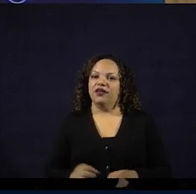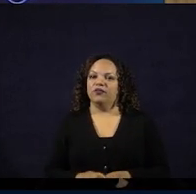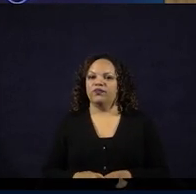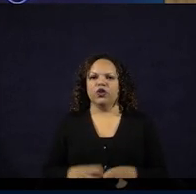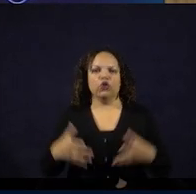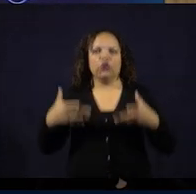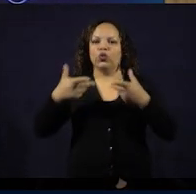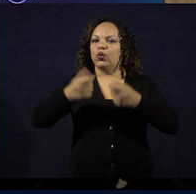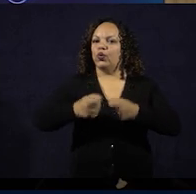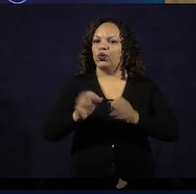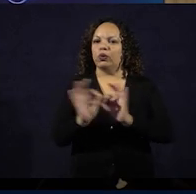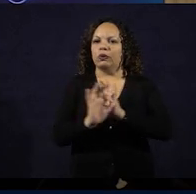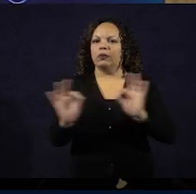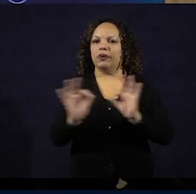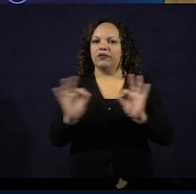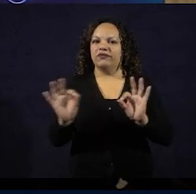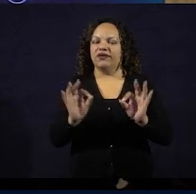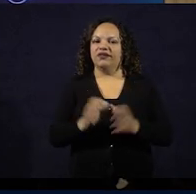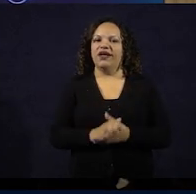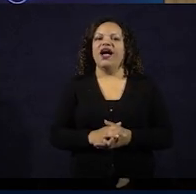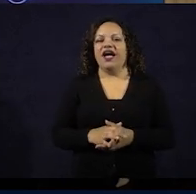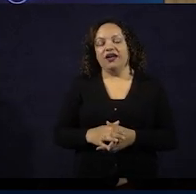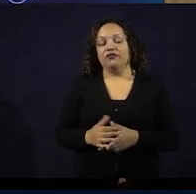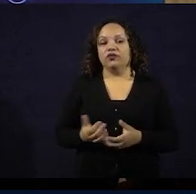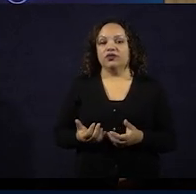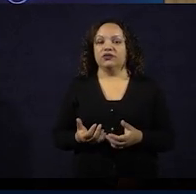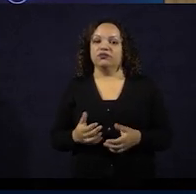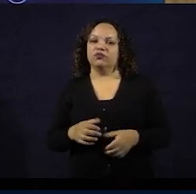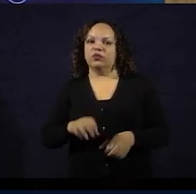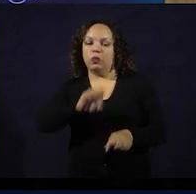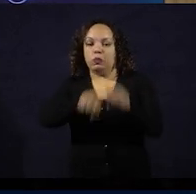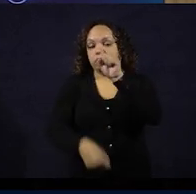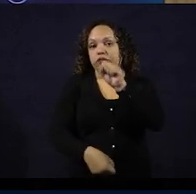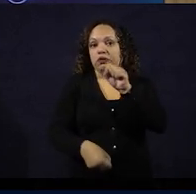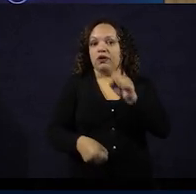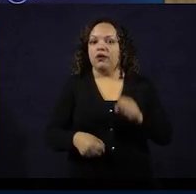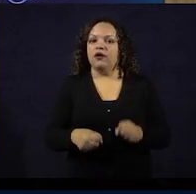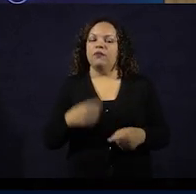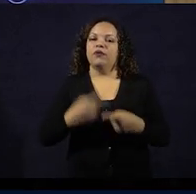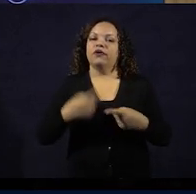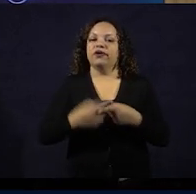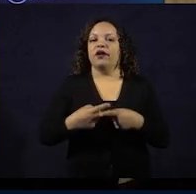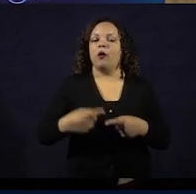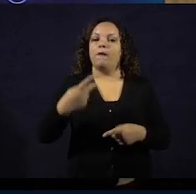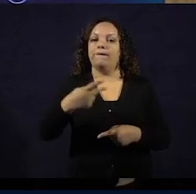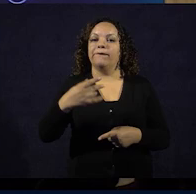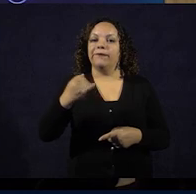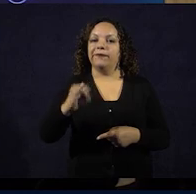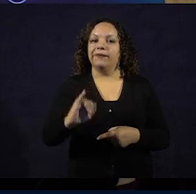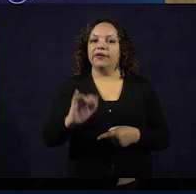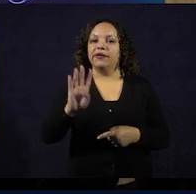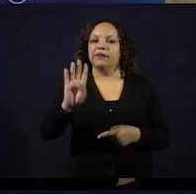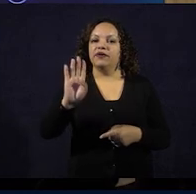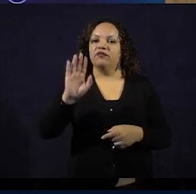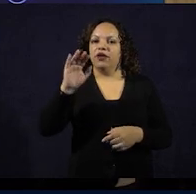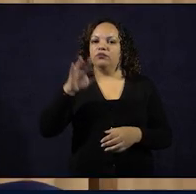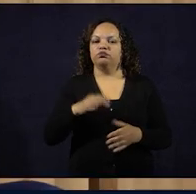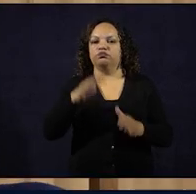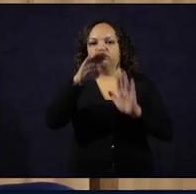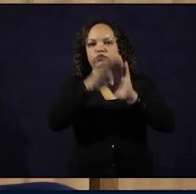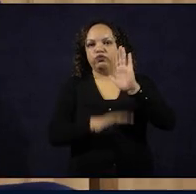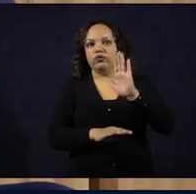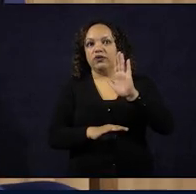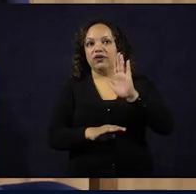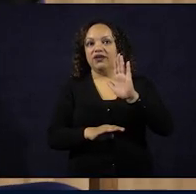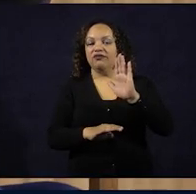execução perfeita né o sujeito chega lá e Poxa eu vou deixar quebrar essa grande Imobiliária porque o PIB vai cair 0,79%, mas